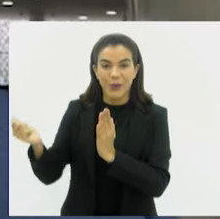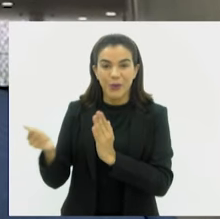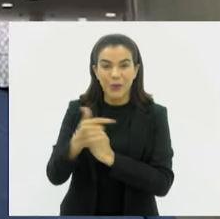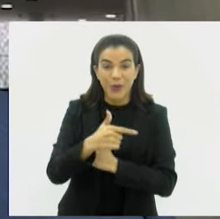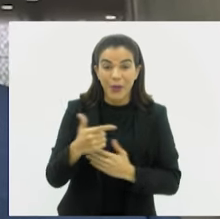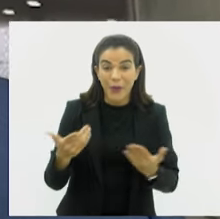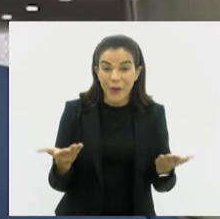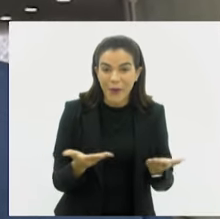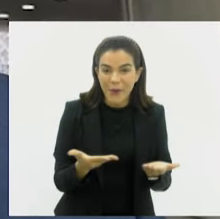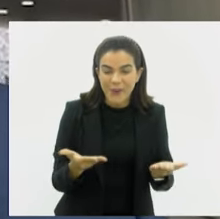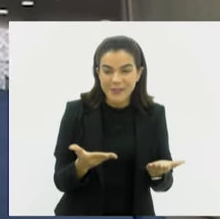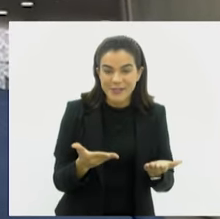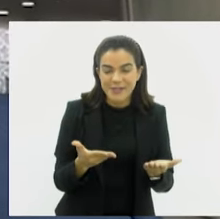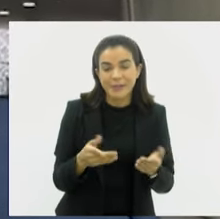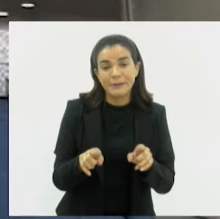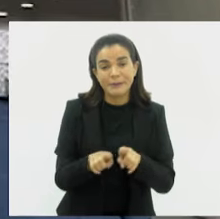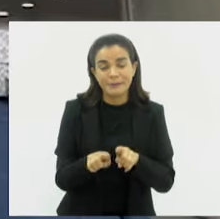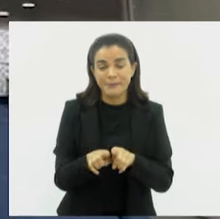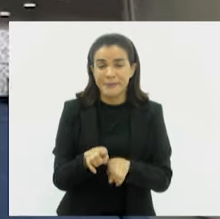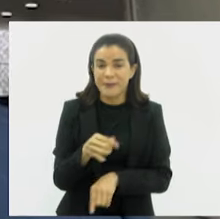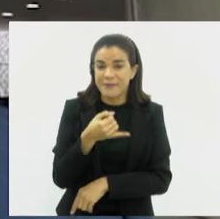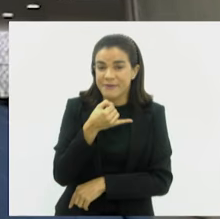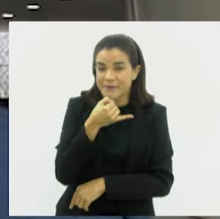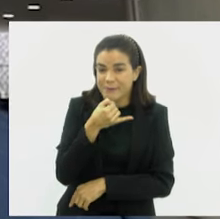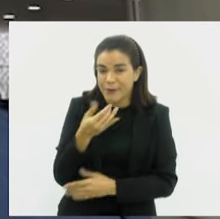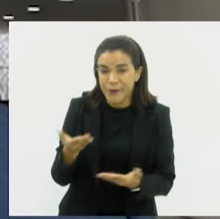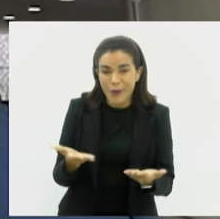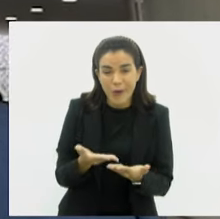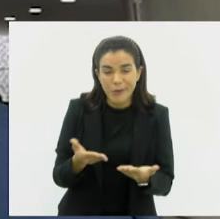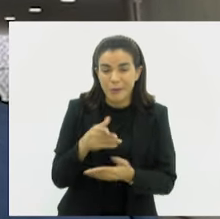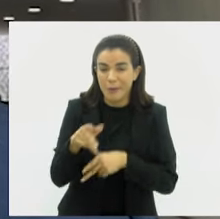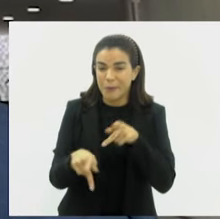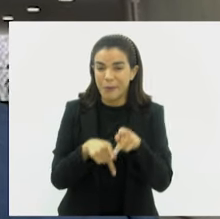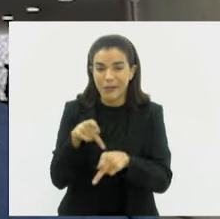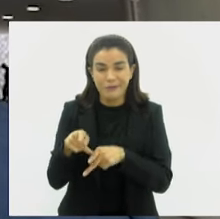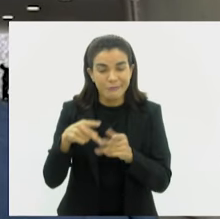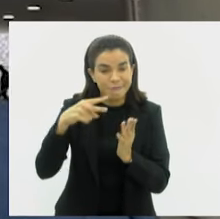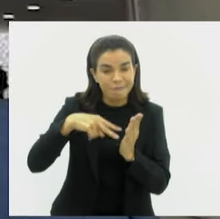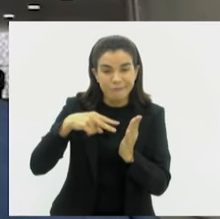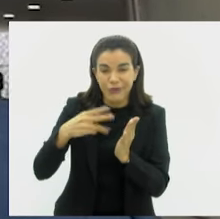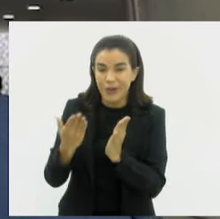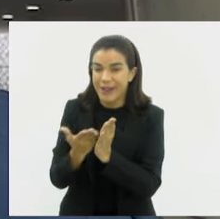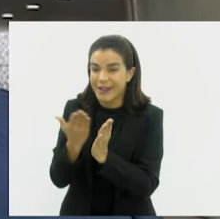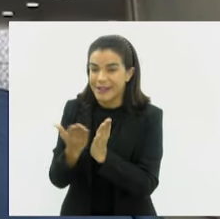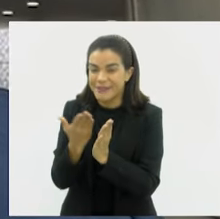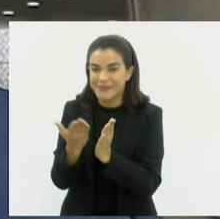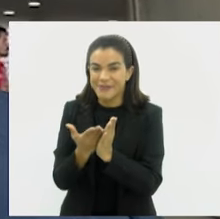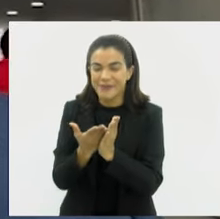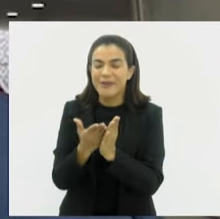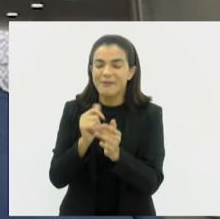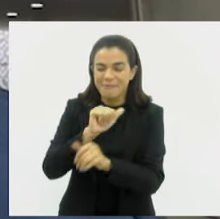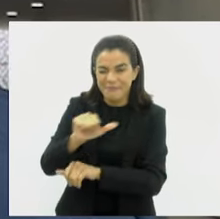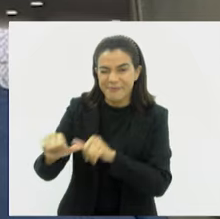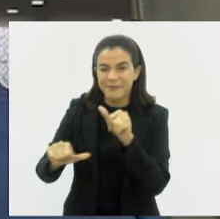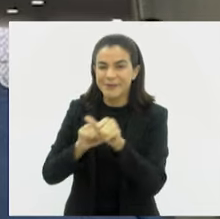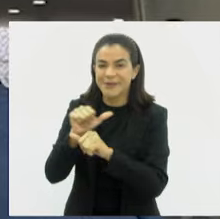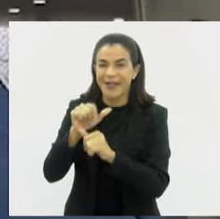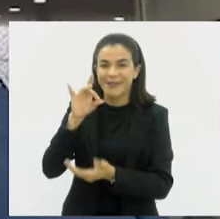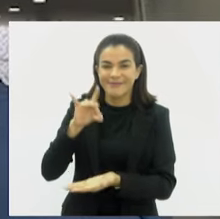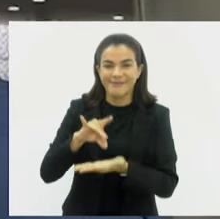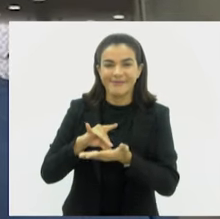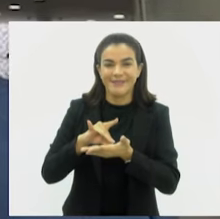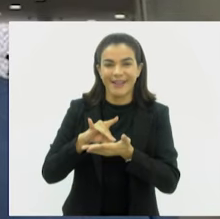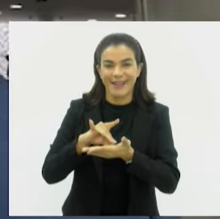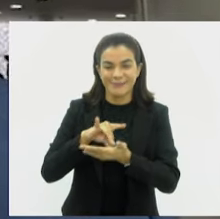em que, infelizmente, metade da população alega não ser leitora de livros. Queremos mudar esse quadro, queremos ver o Brasil um